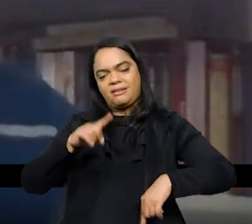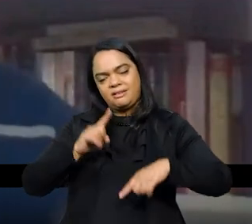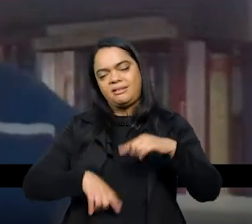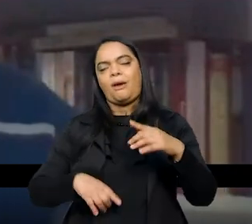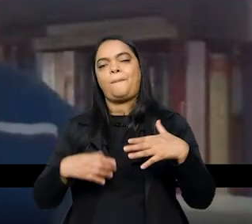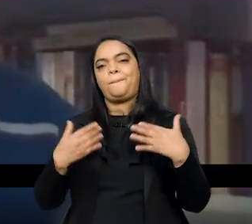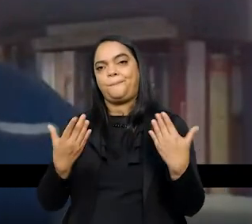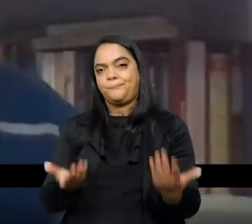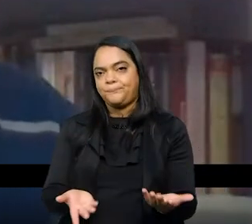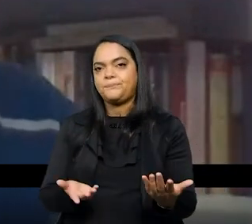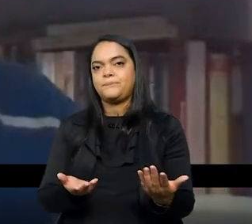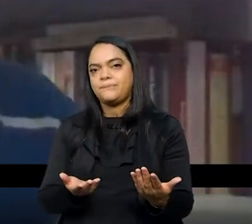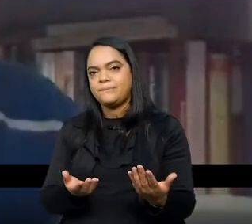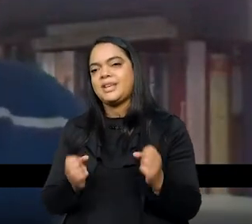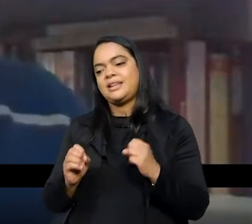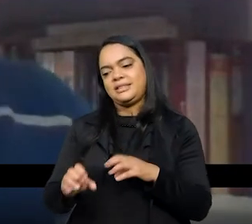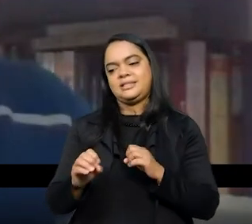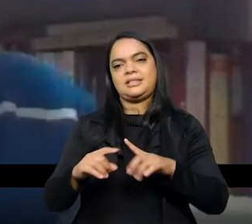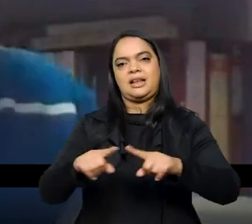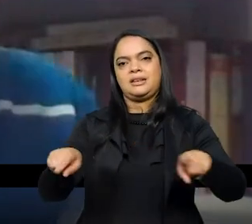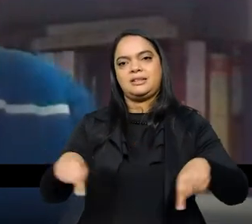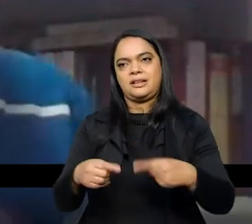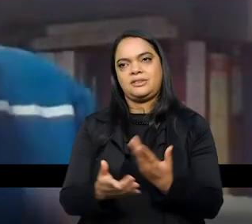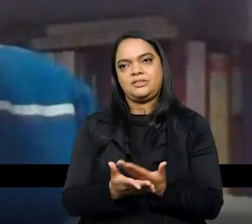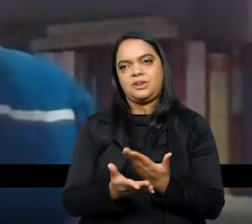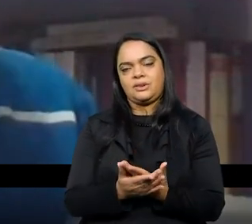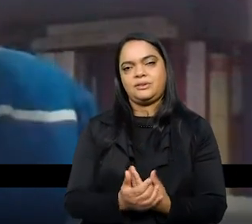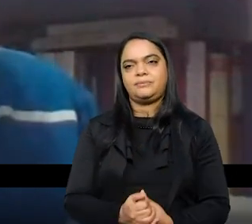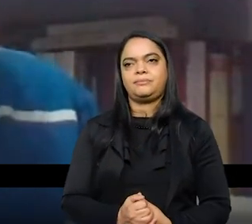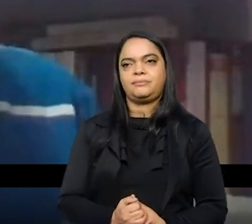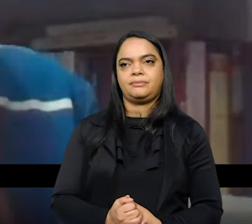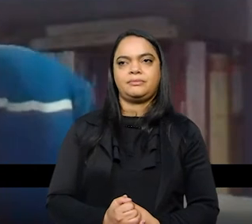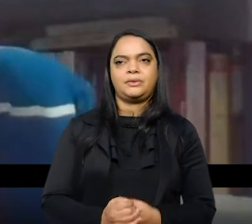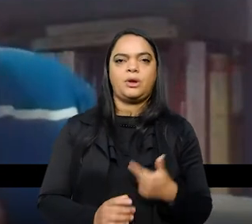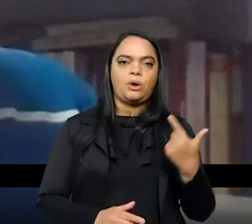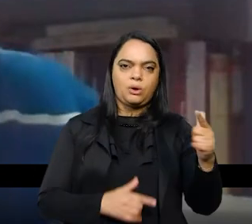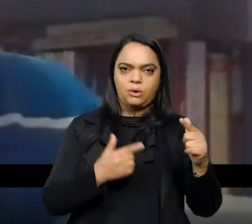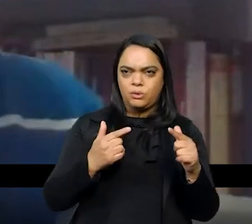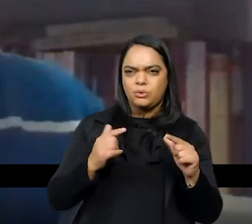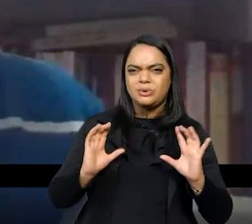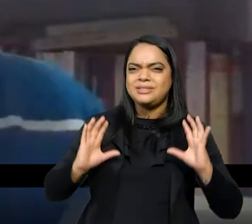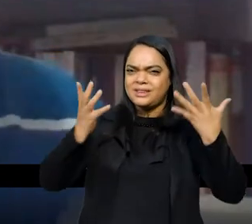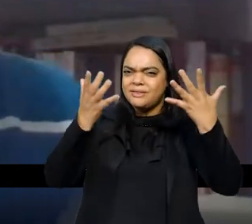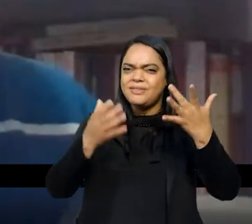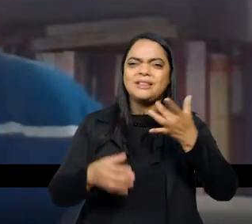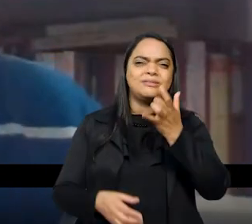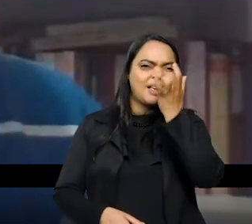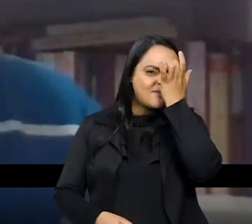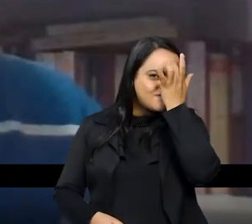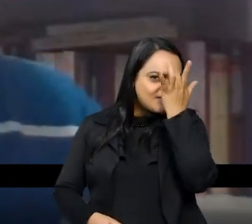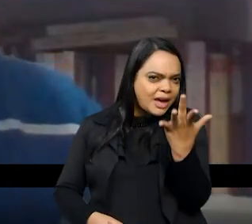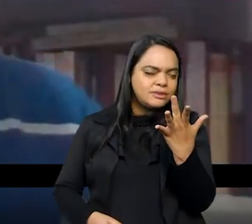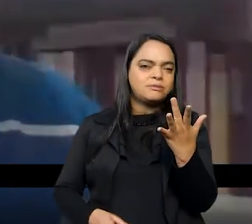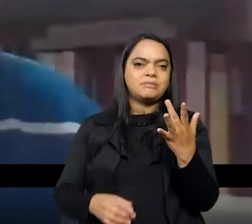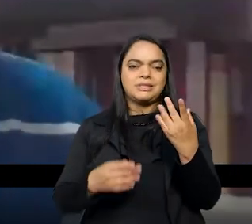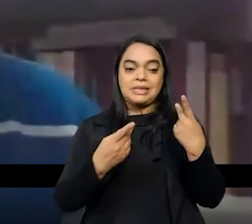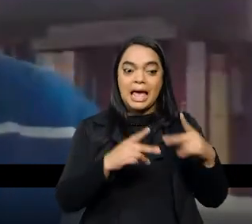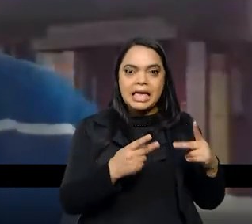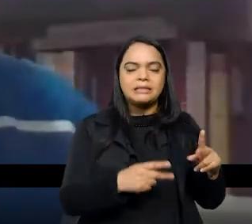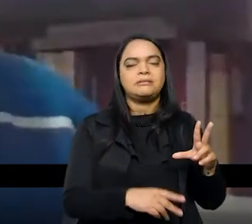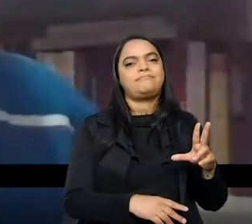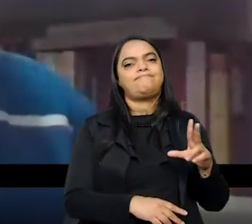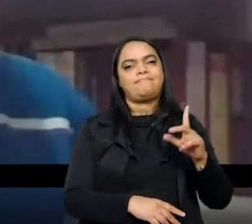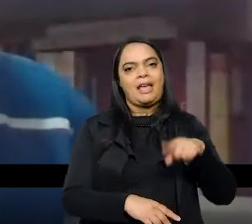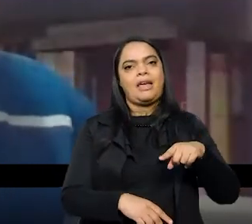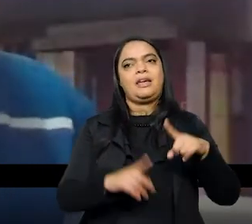trazer para as nossas salas de aula. Né? Outros eventos é fácil, mas esses aí eu acho eles os mais